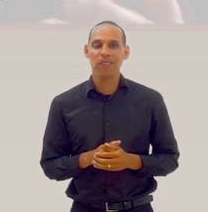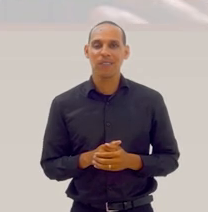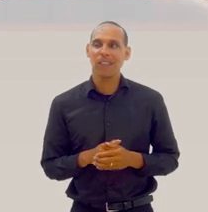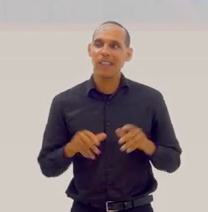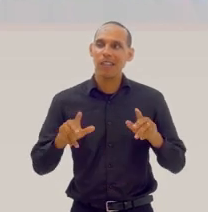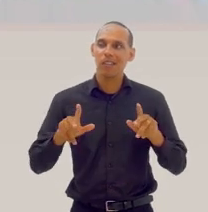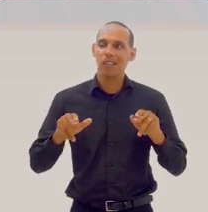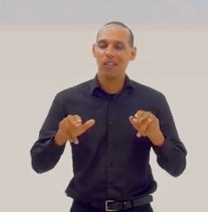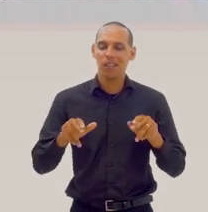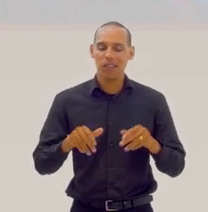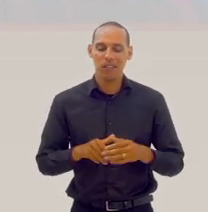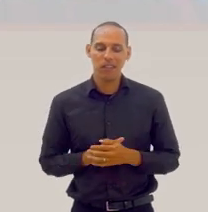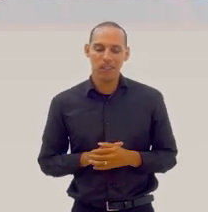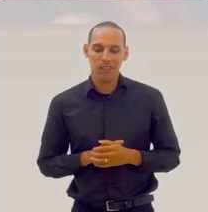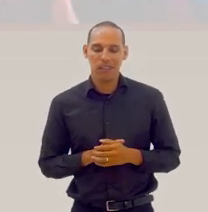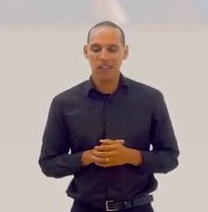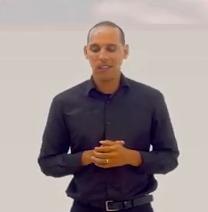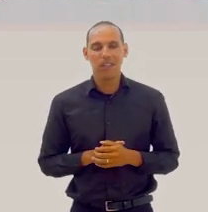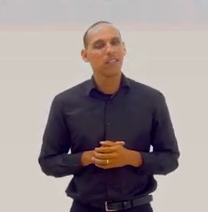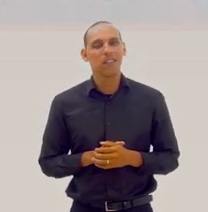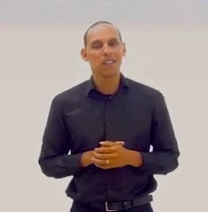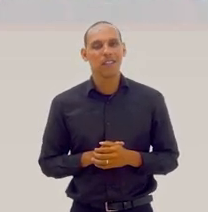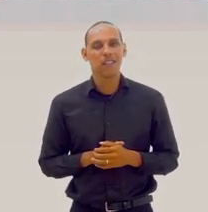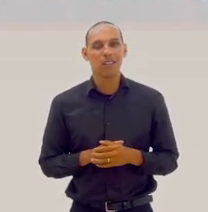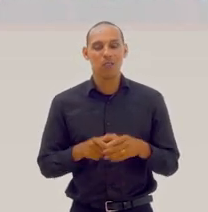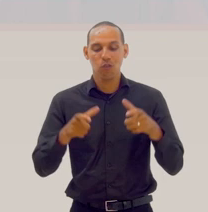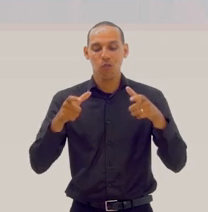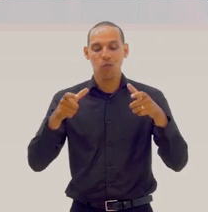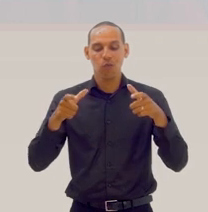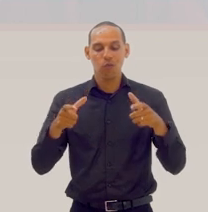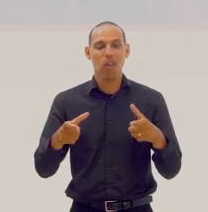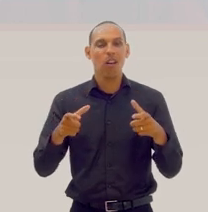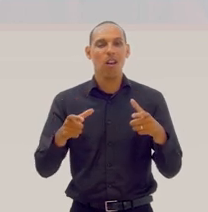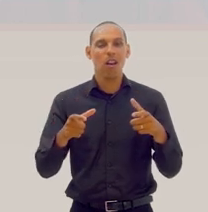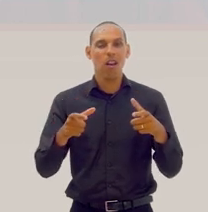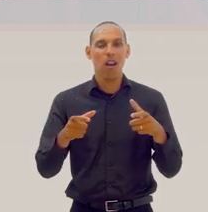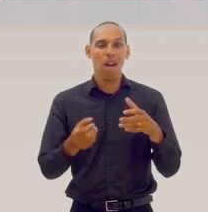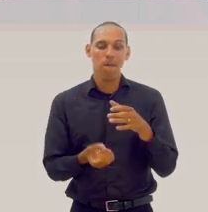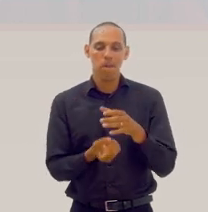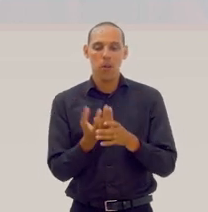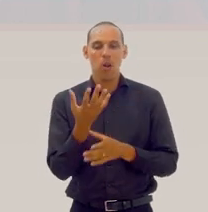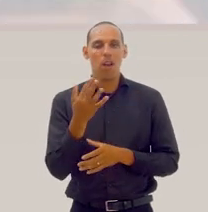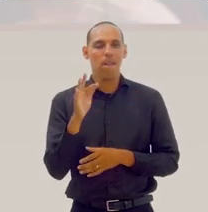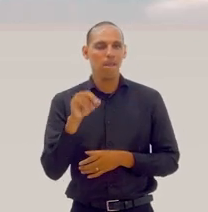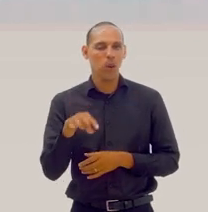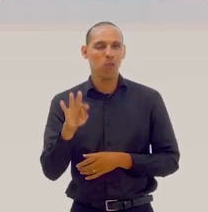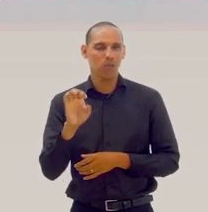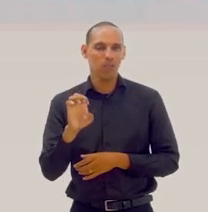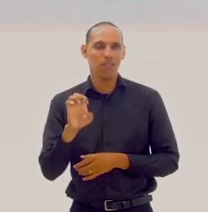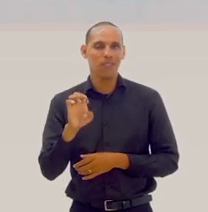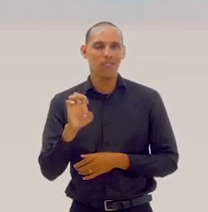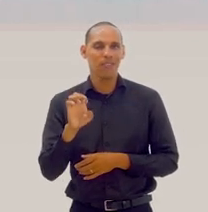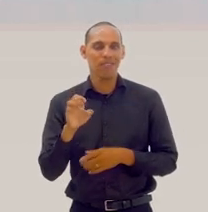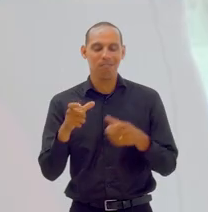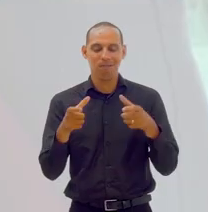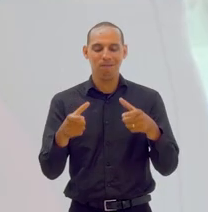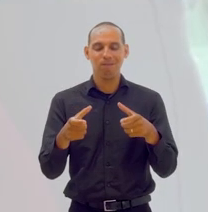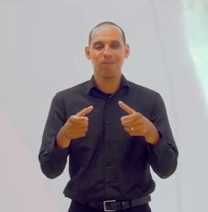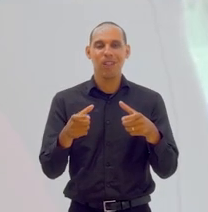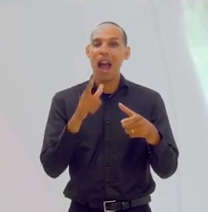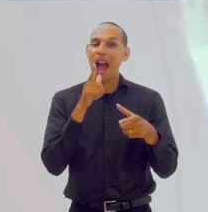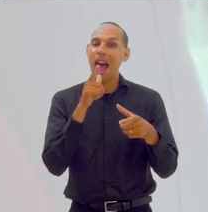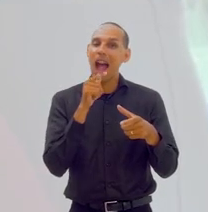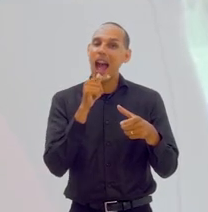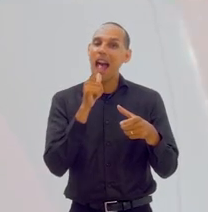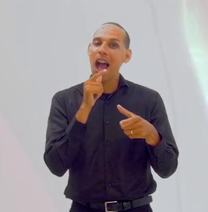é como se fosse uma grande fonte, uma grande fonte. A música é uma grande fonte que fornece